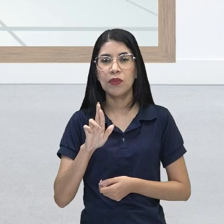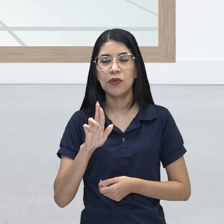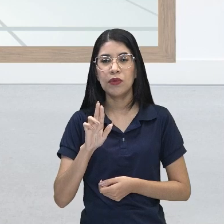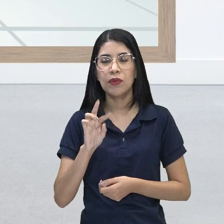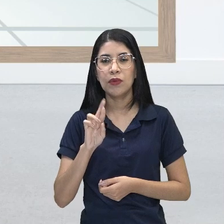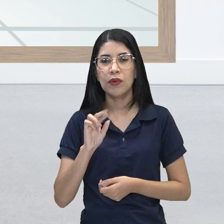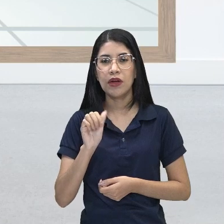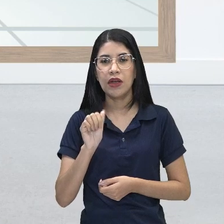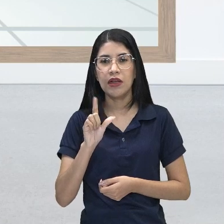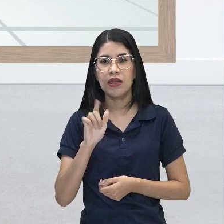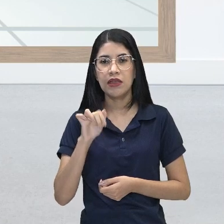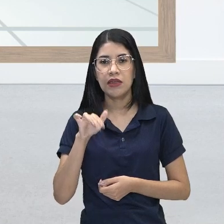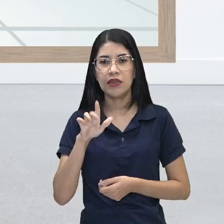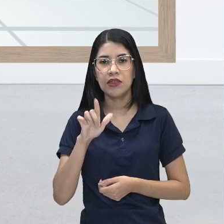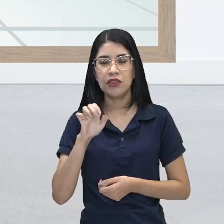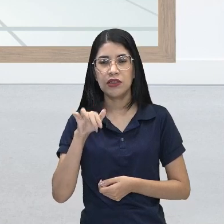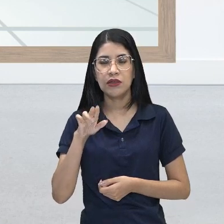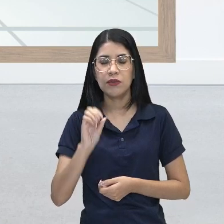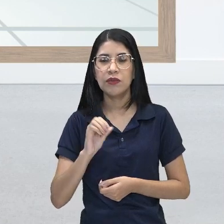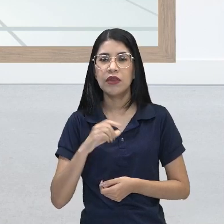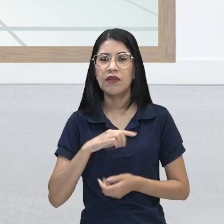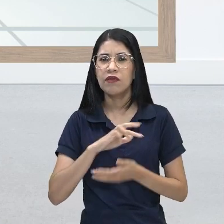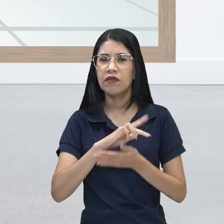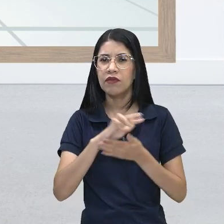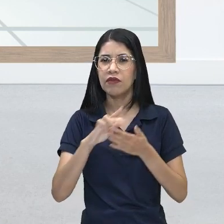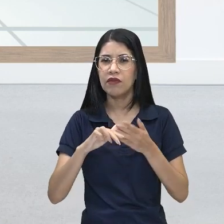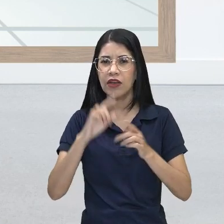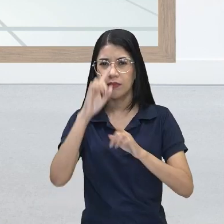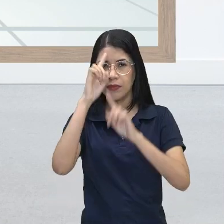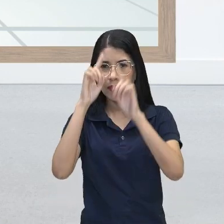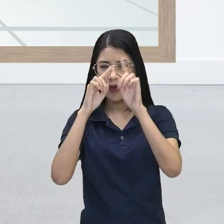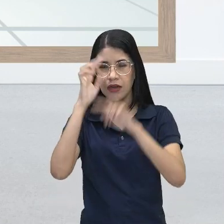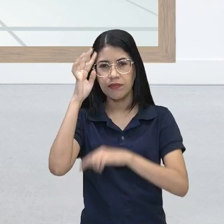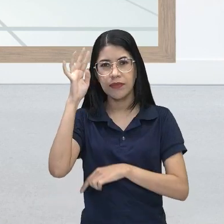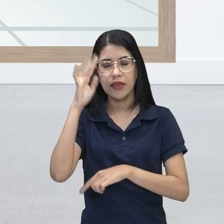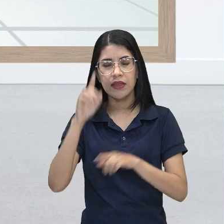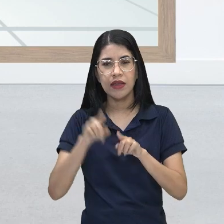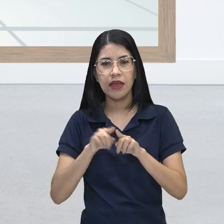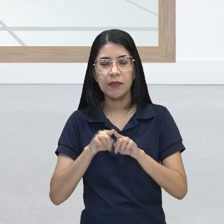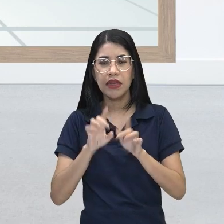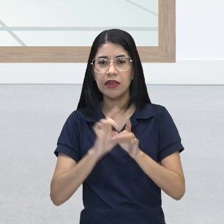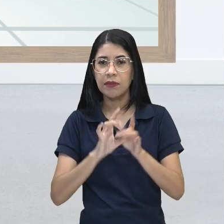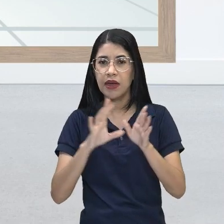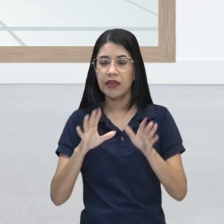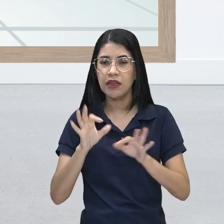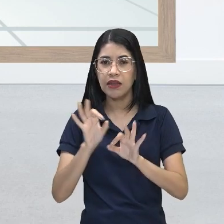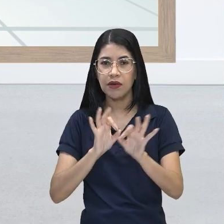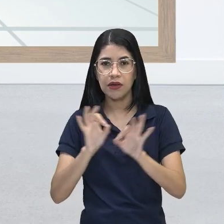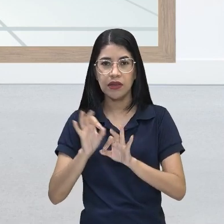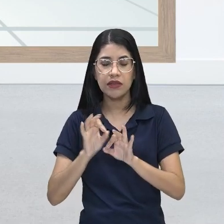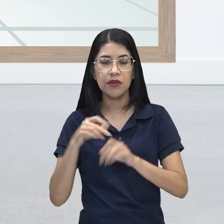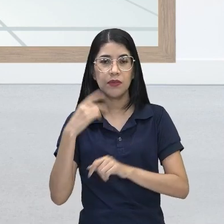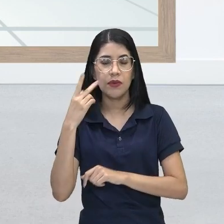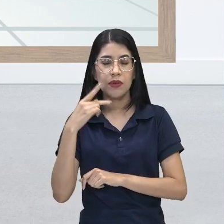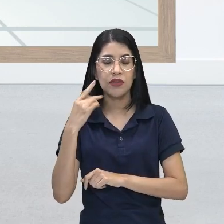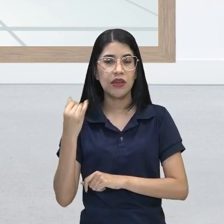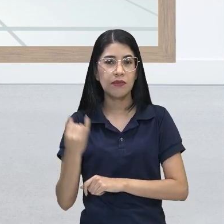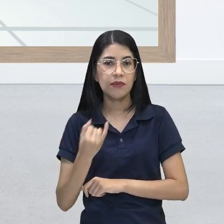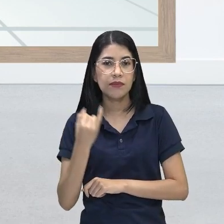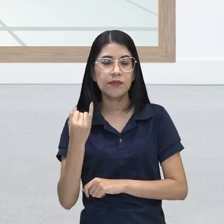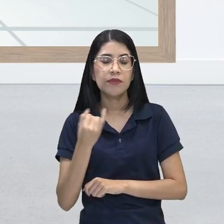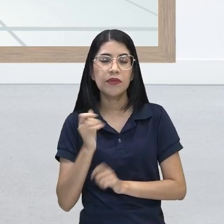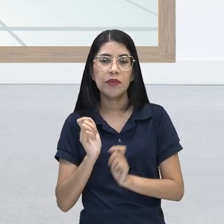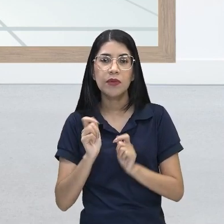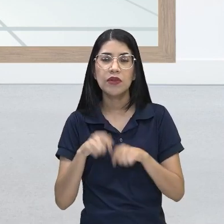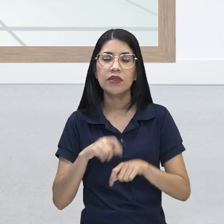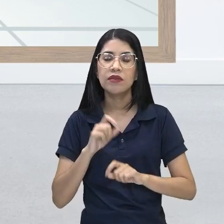A existência de múltiplas correntes de pensamento e a liberdade de organização política são essenciais